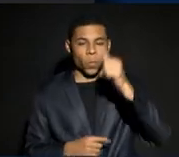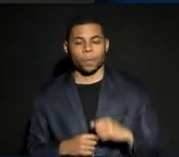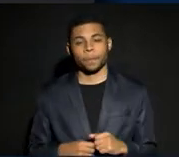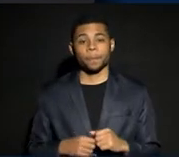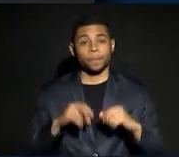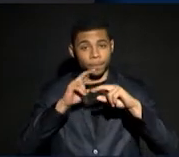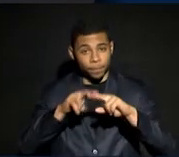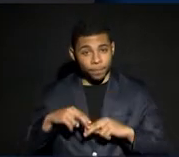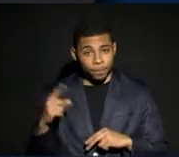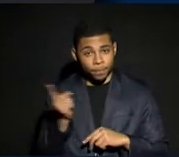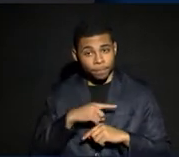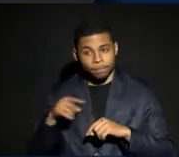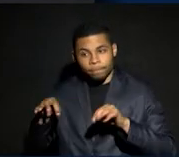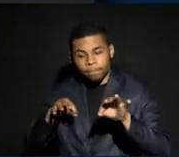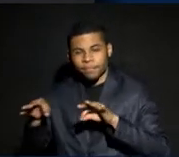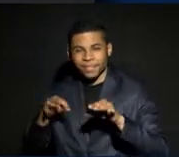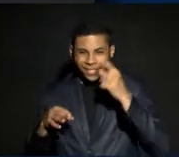construção...